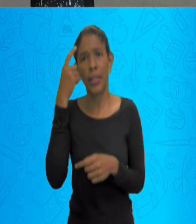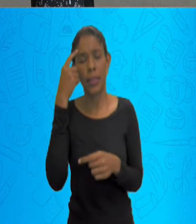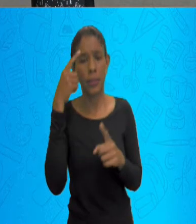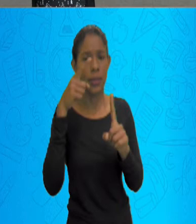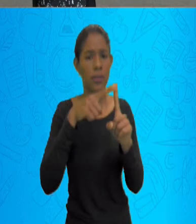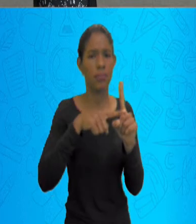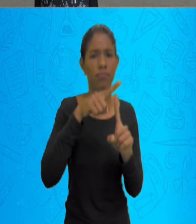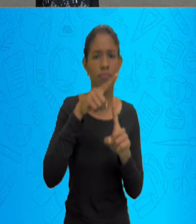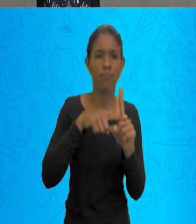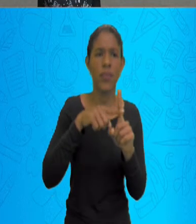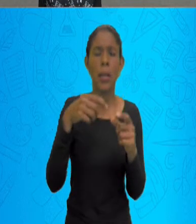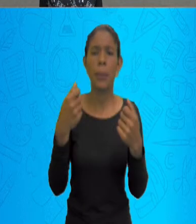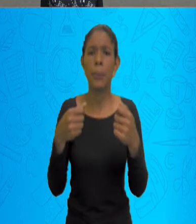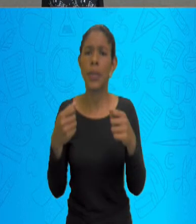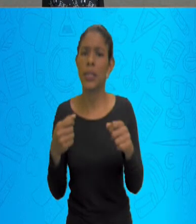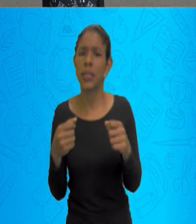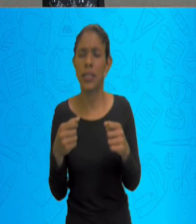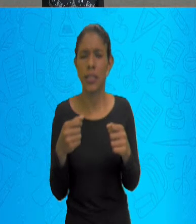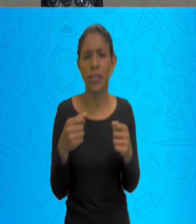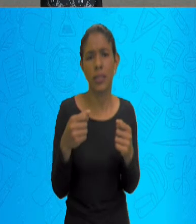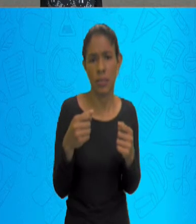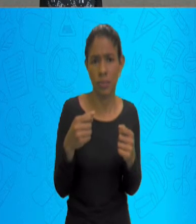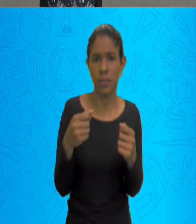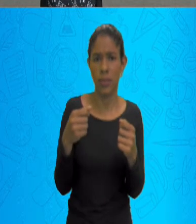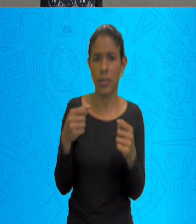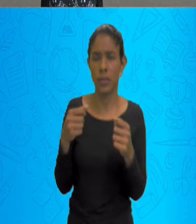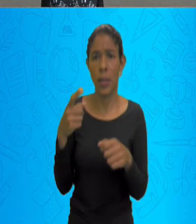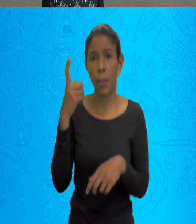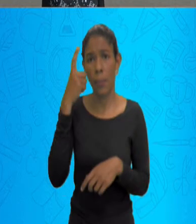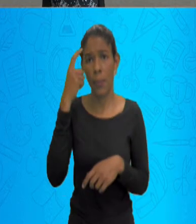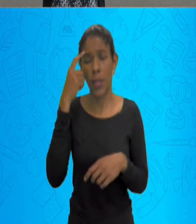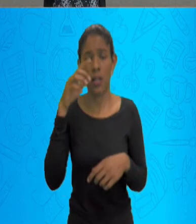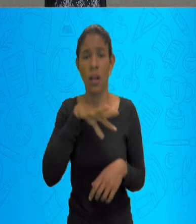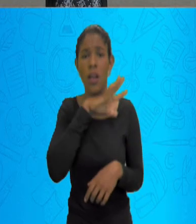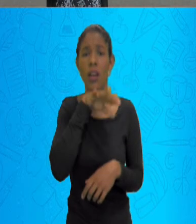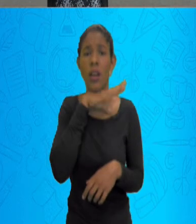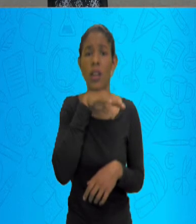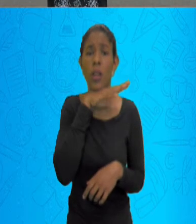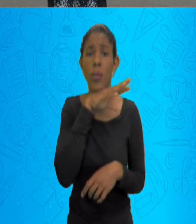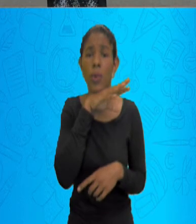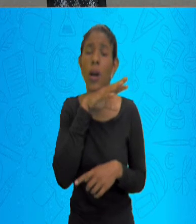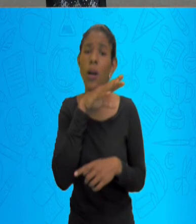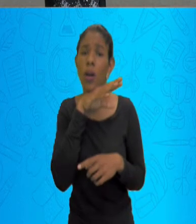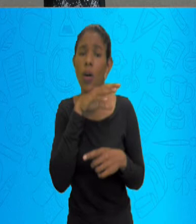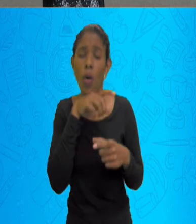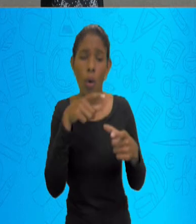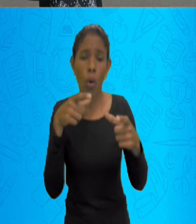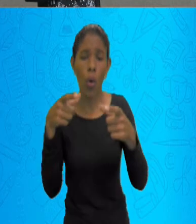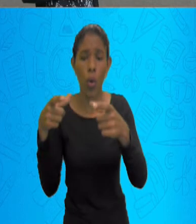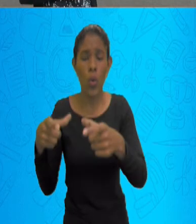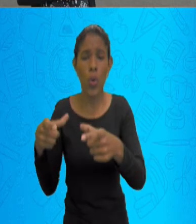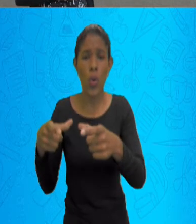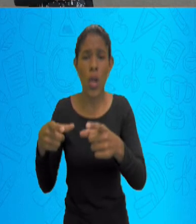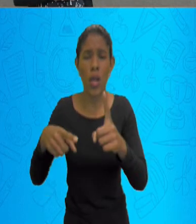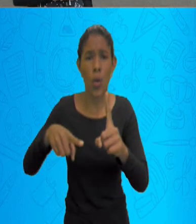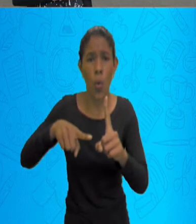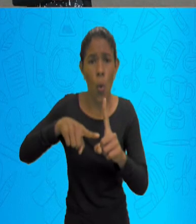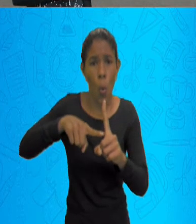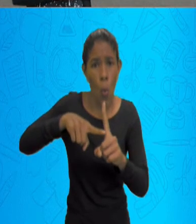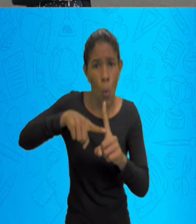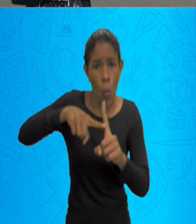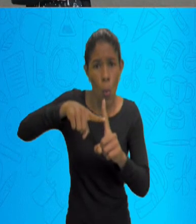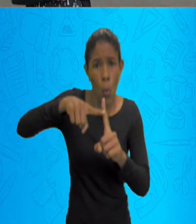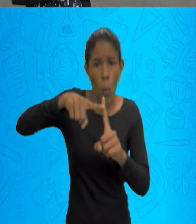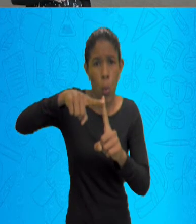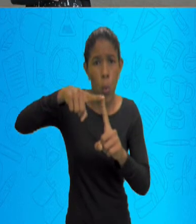temperaturas mais amenas e também mais quentes. Nós temos alguns animais que a gente fala